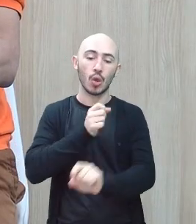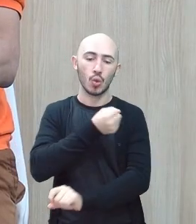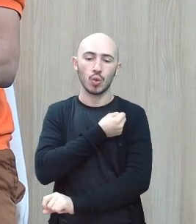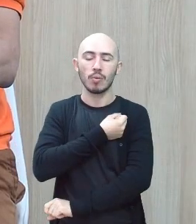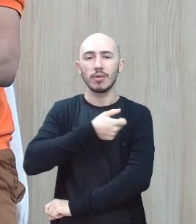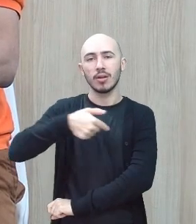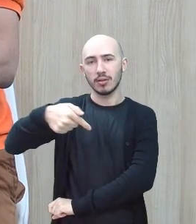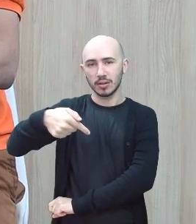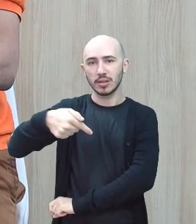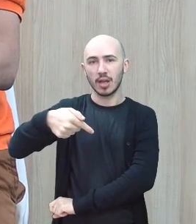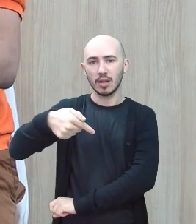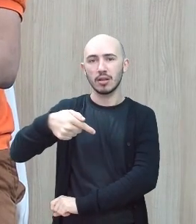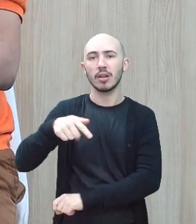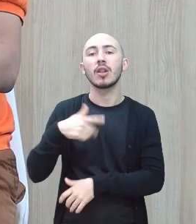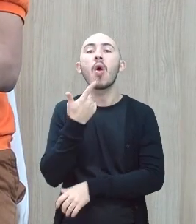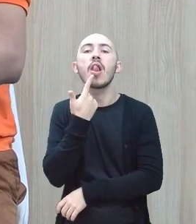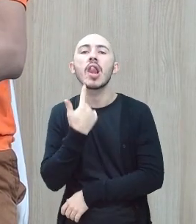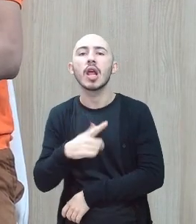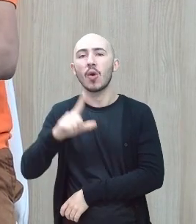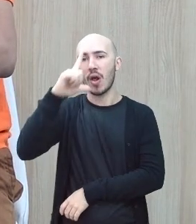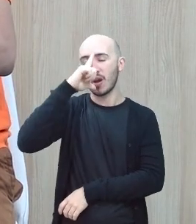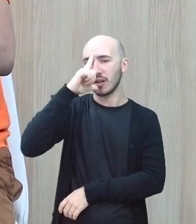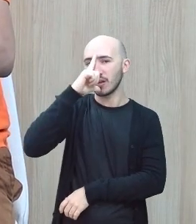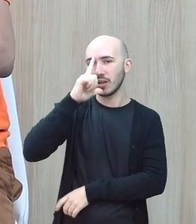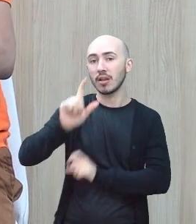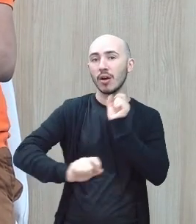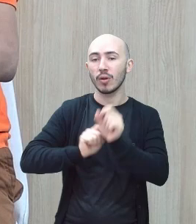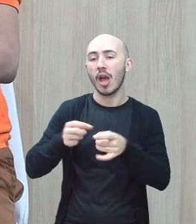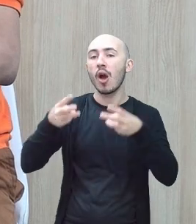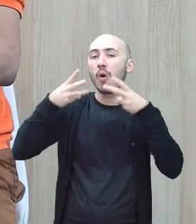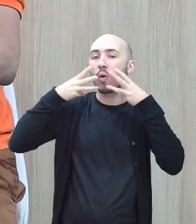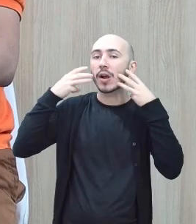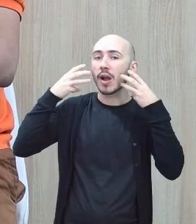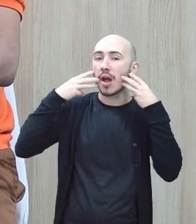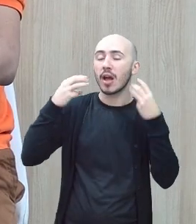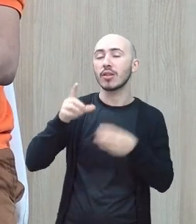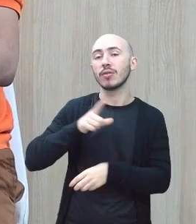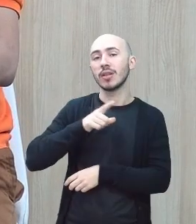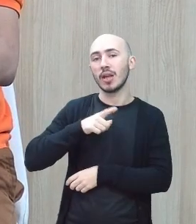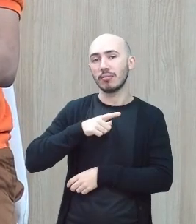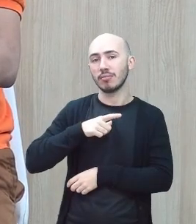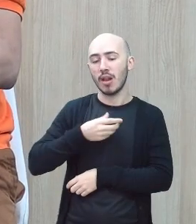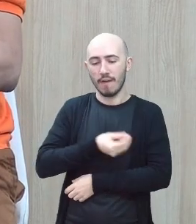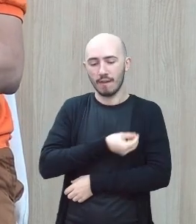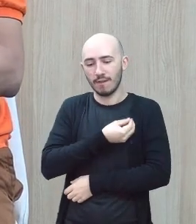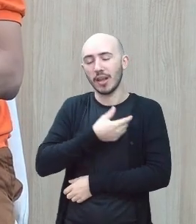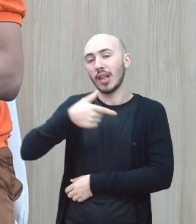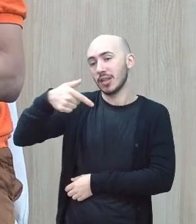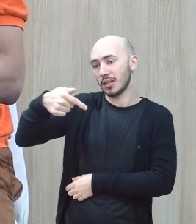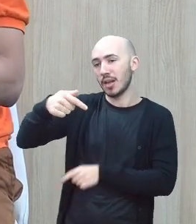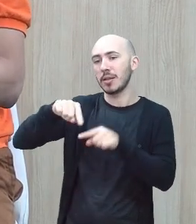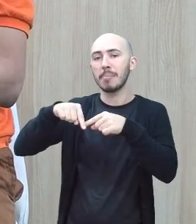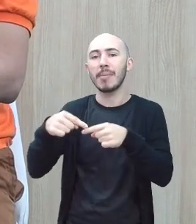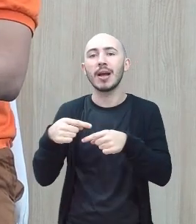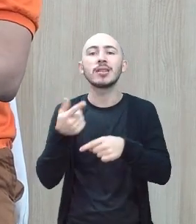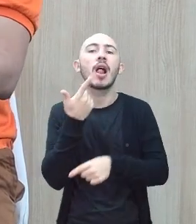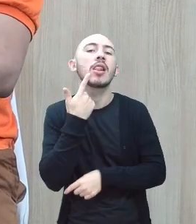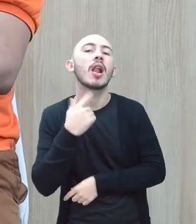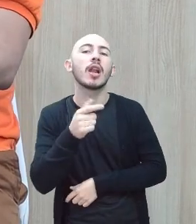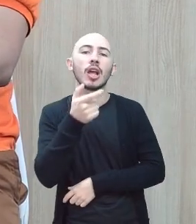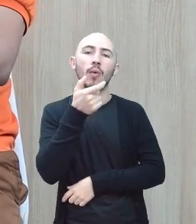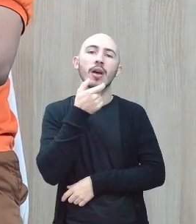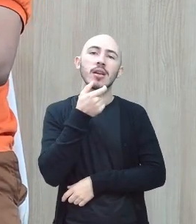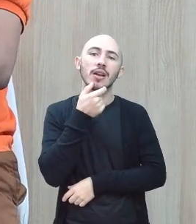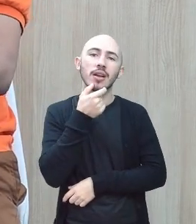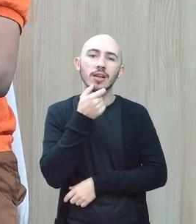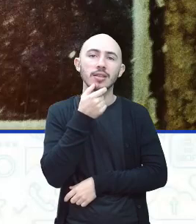língua latina, o gato tem 7 vidas, né? Porém, em língua inglesa, o gato tem 9 vidas. Daí vamos